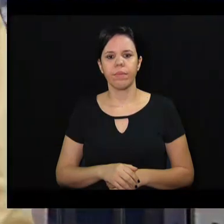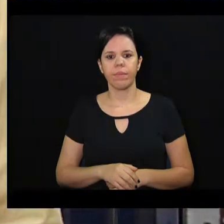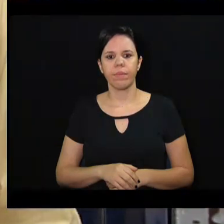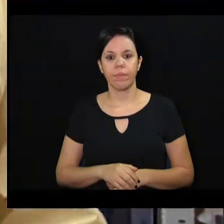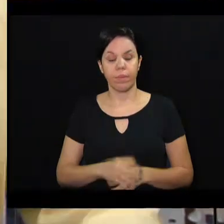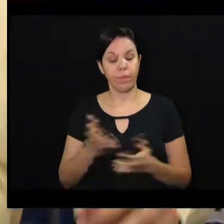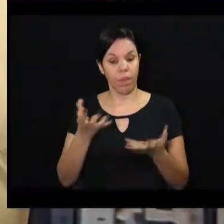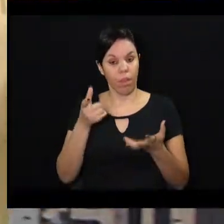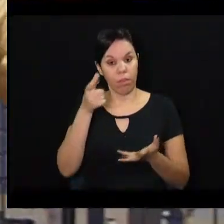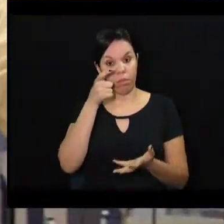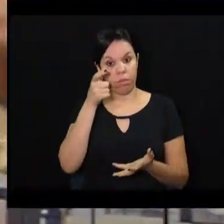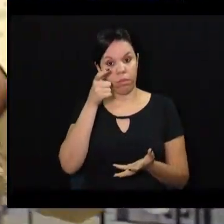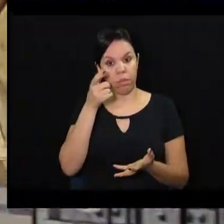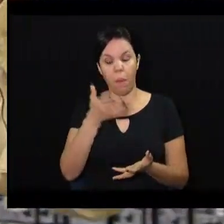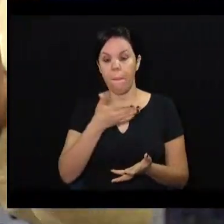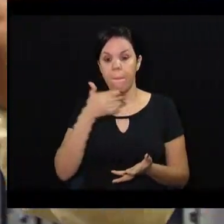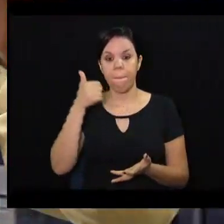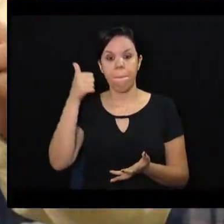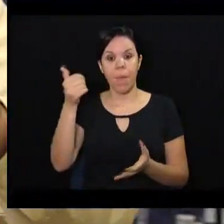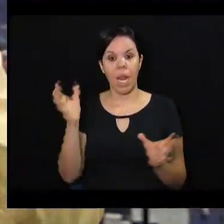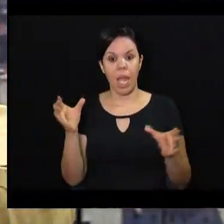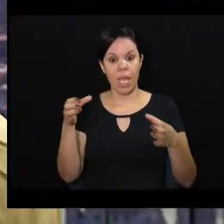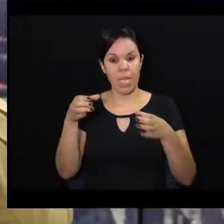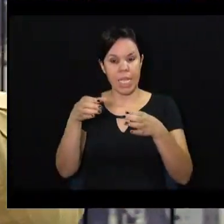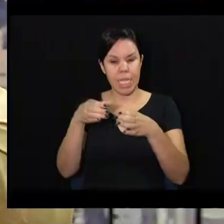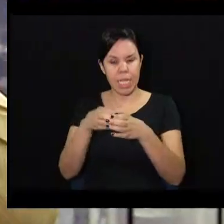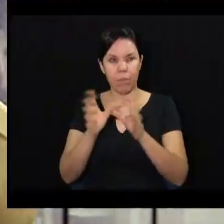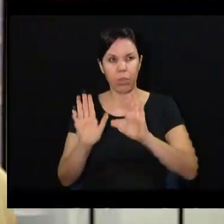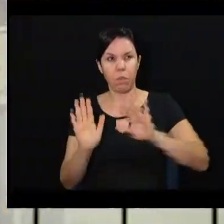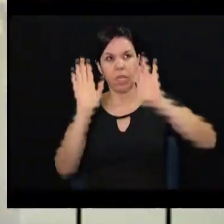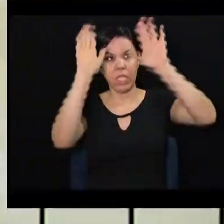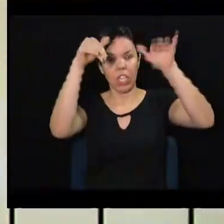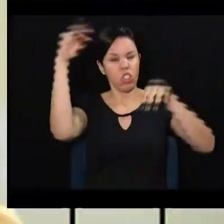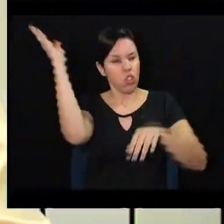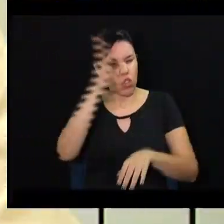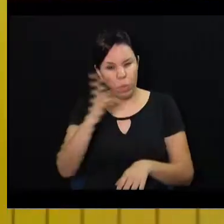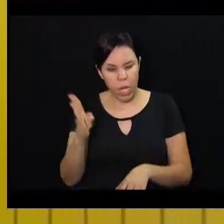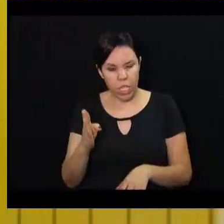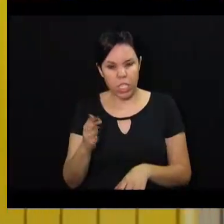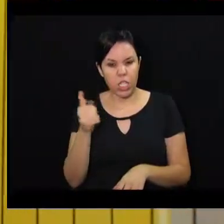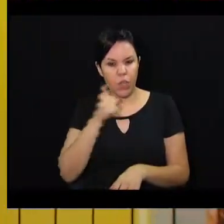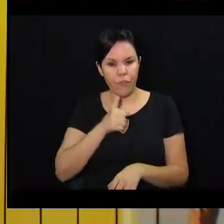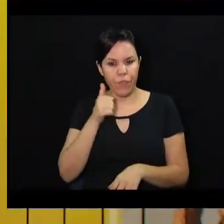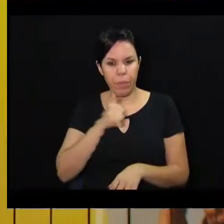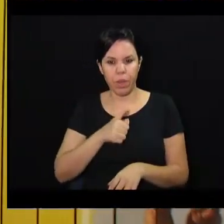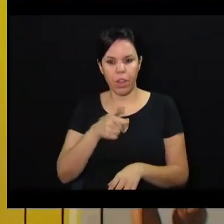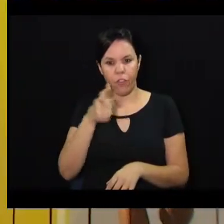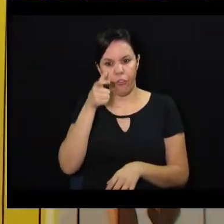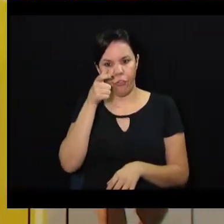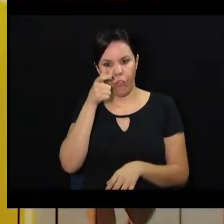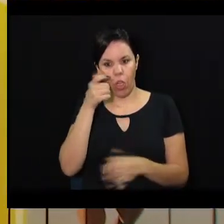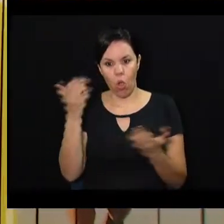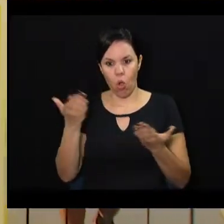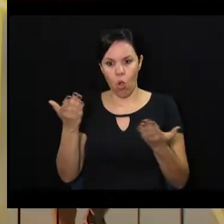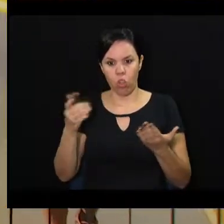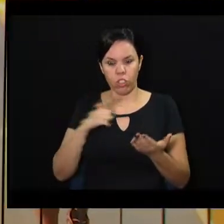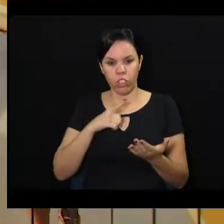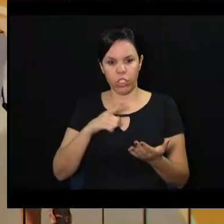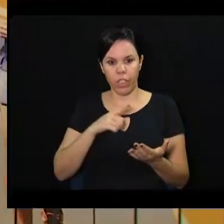Quer assistir a melhor equipe do Brasil de basquete feminino? Então, hoje tem